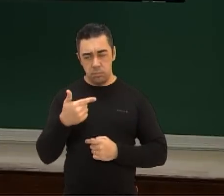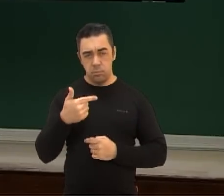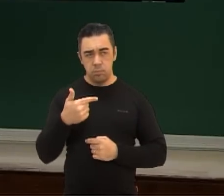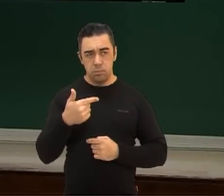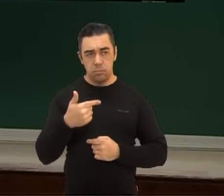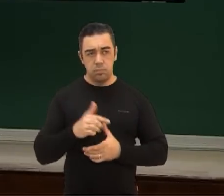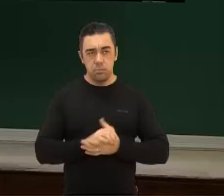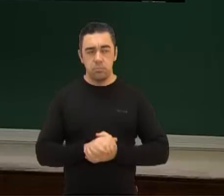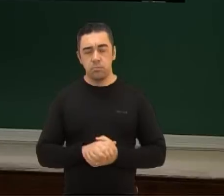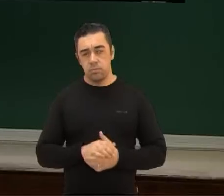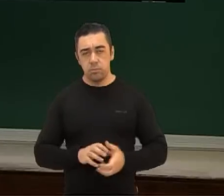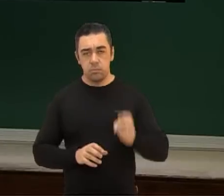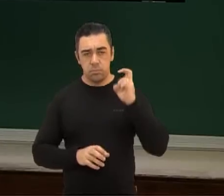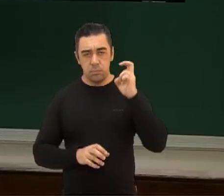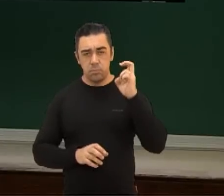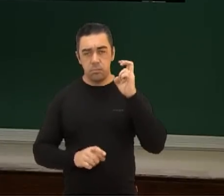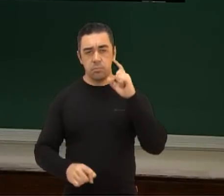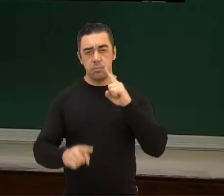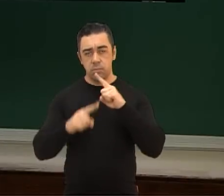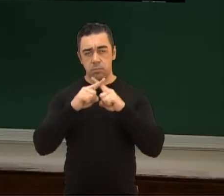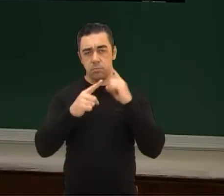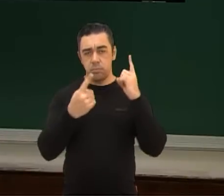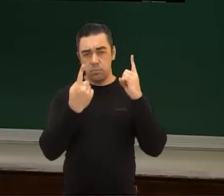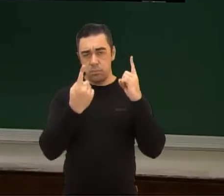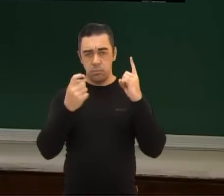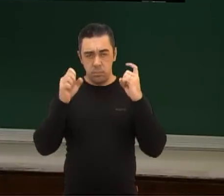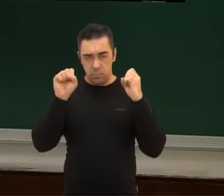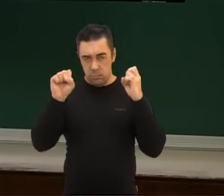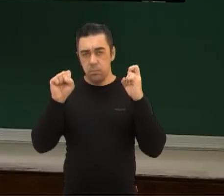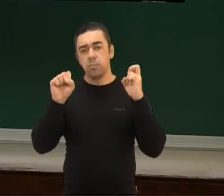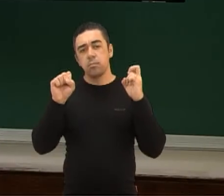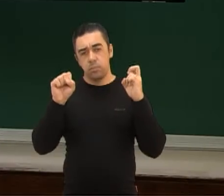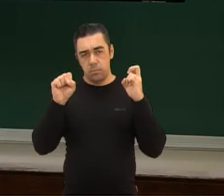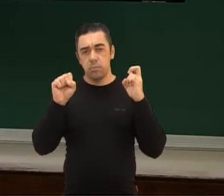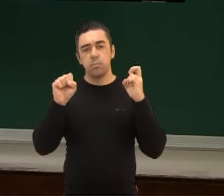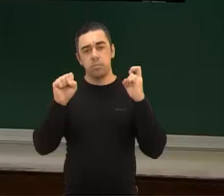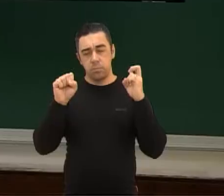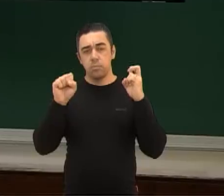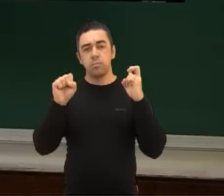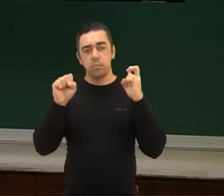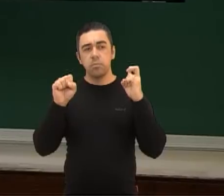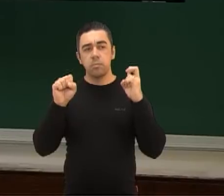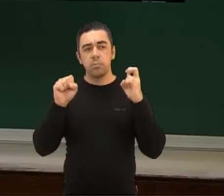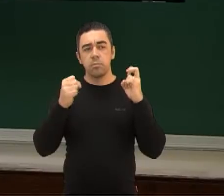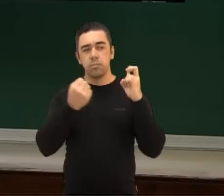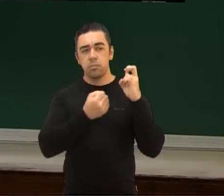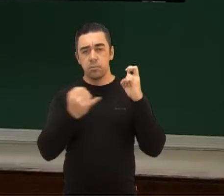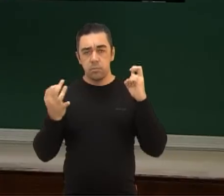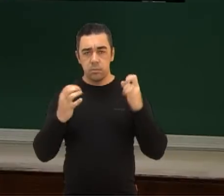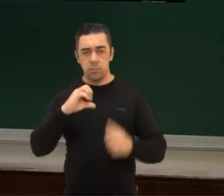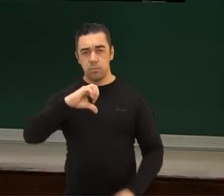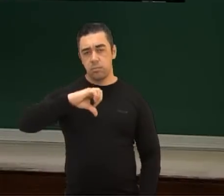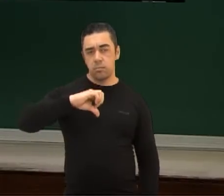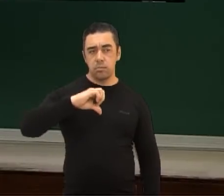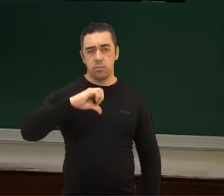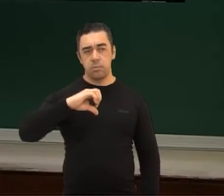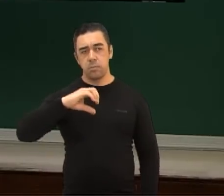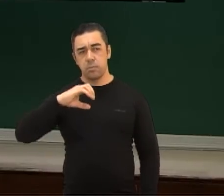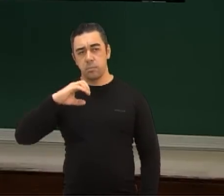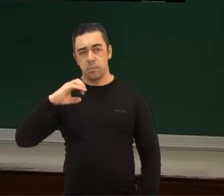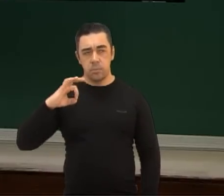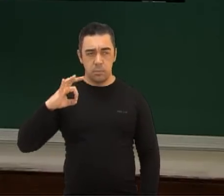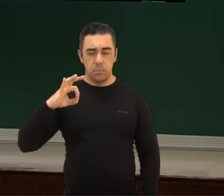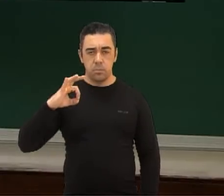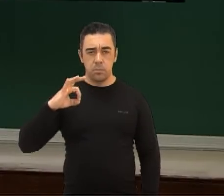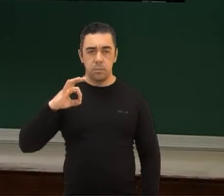aqui no 5x, 5 multiplicado no lugar do x, nós vamos por 18 e calcular. 5